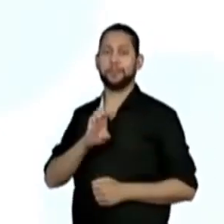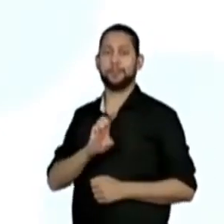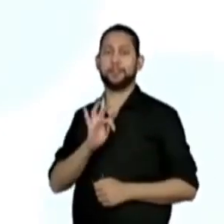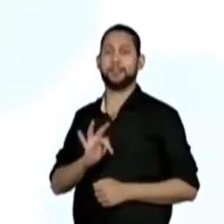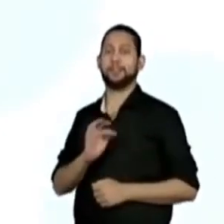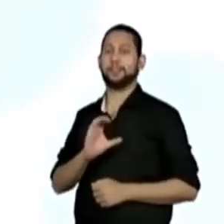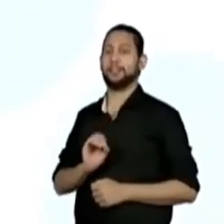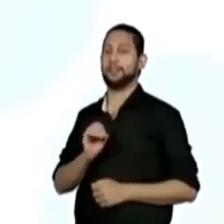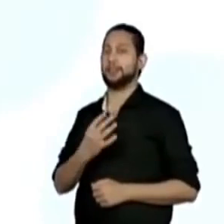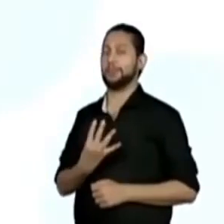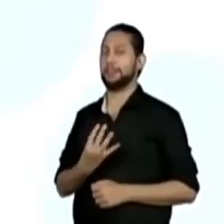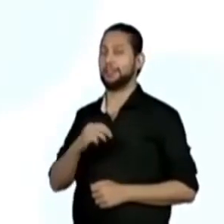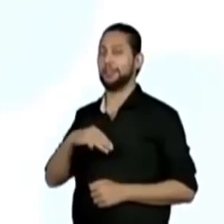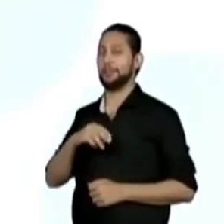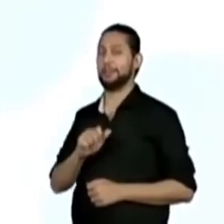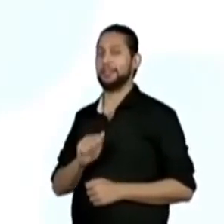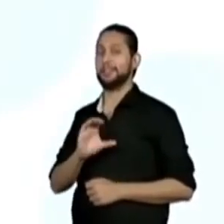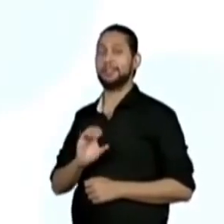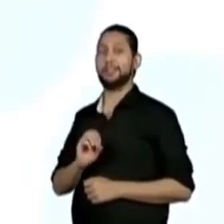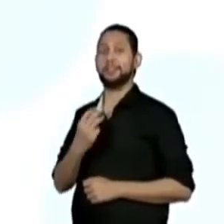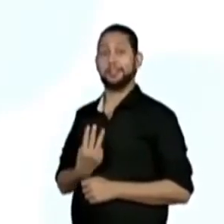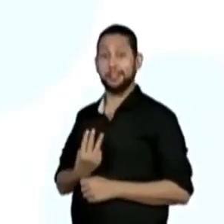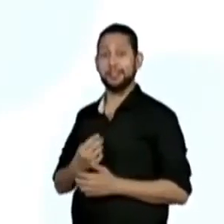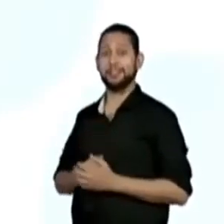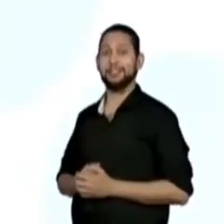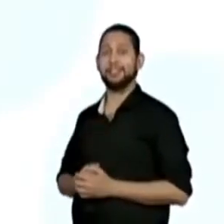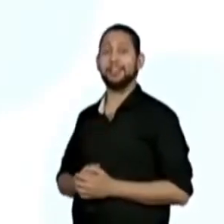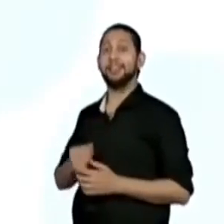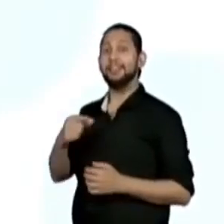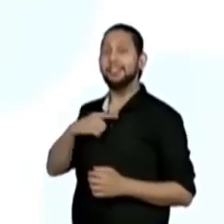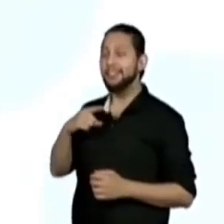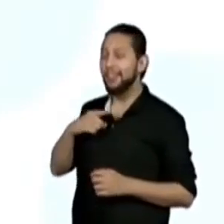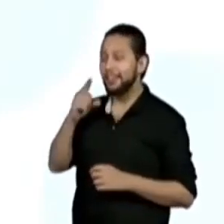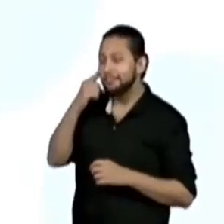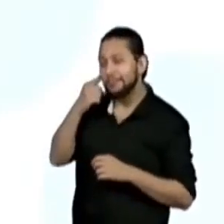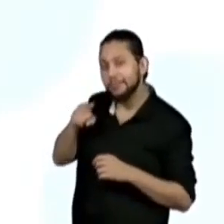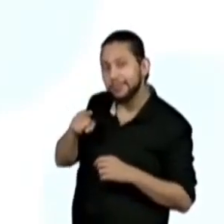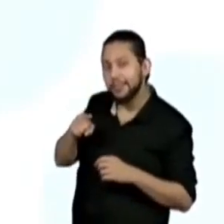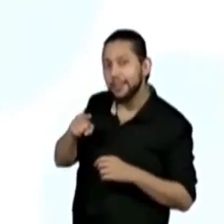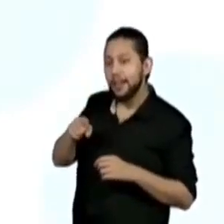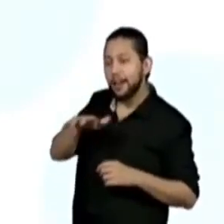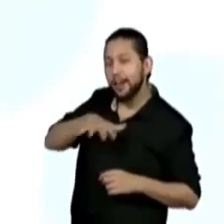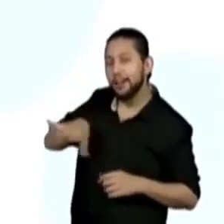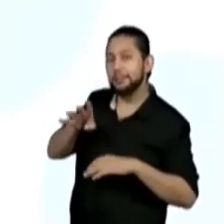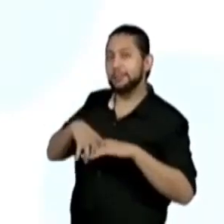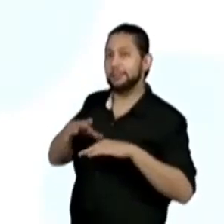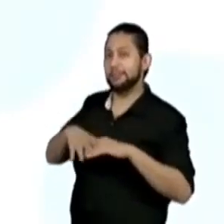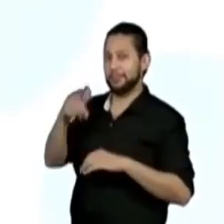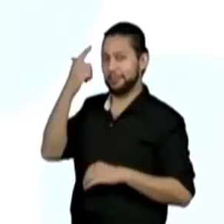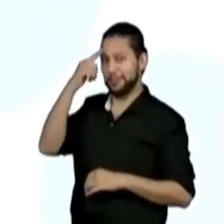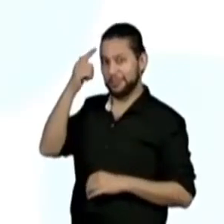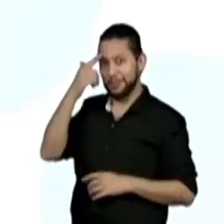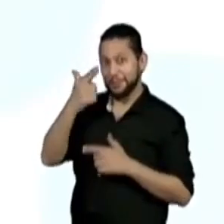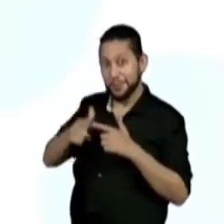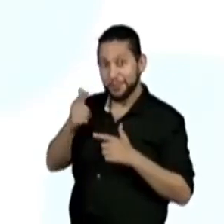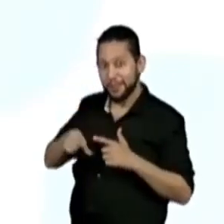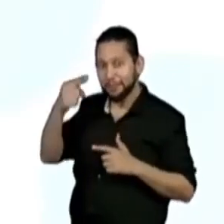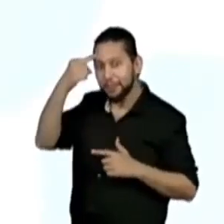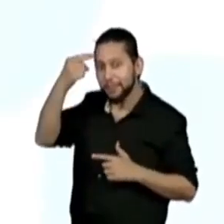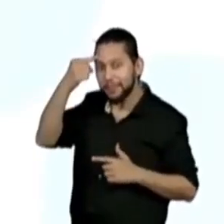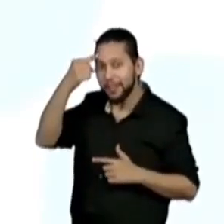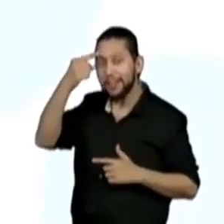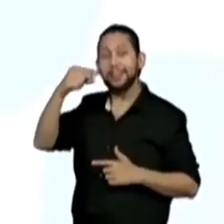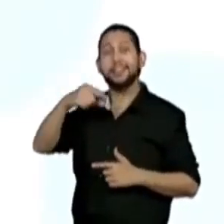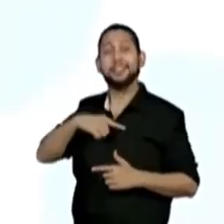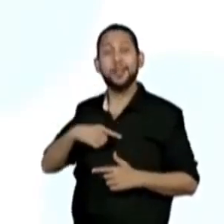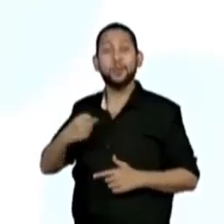e04 ma03 resolver e elaborar situações problemas com números naturais